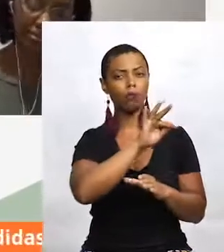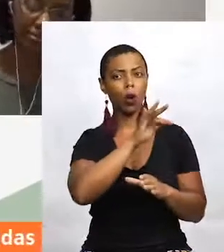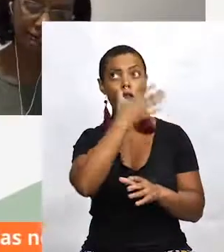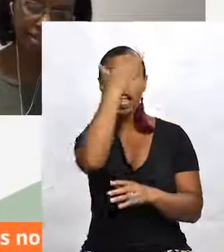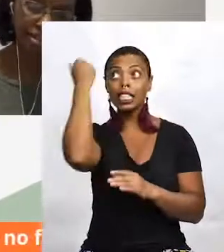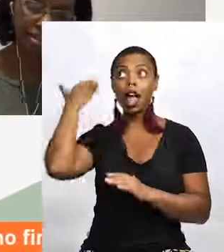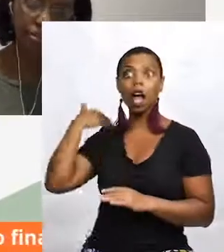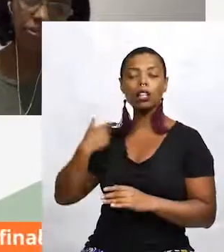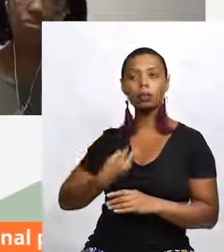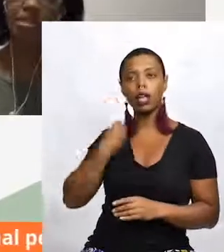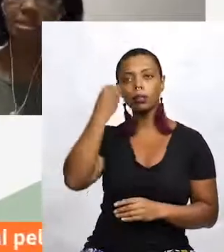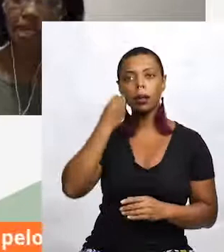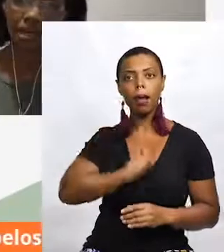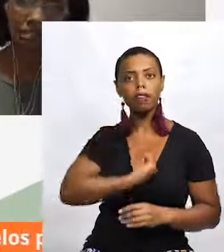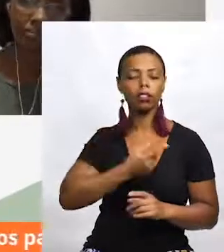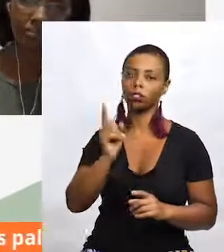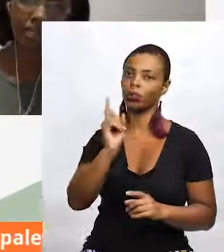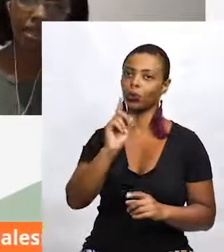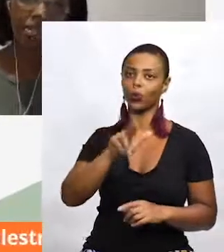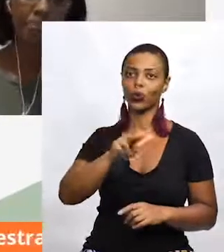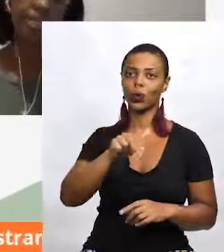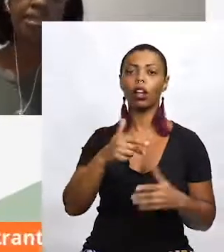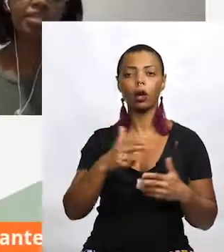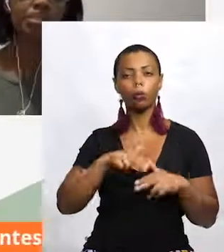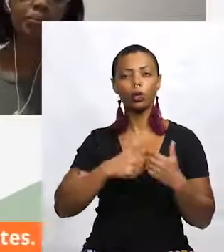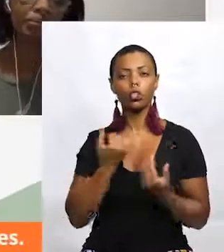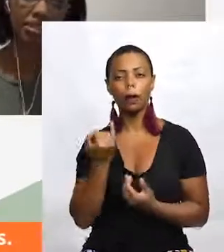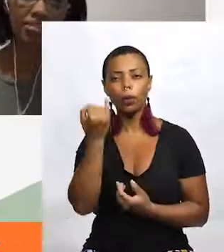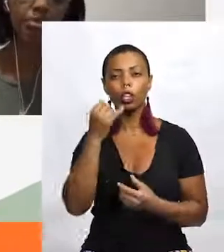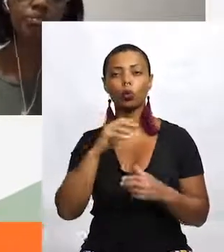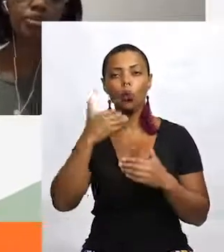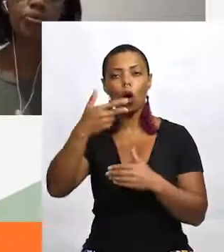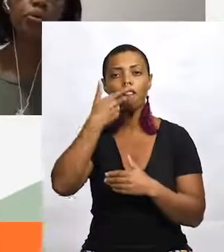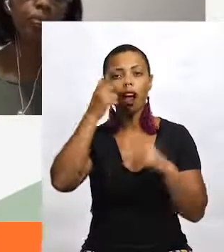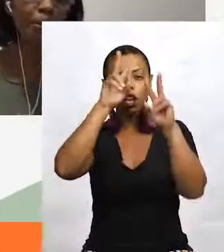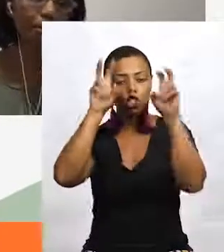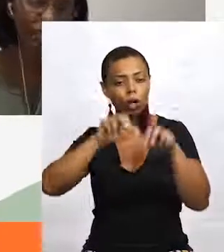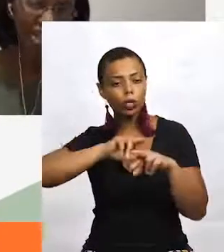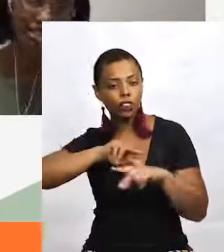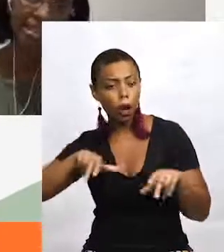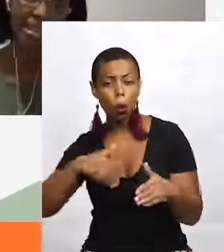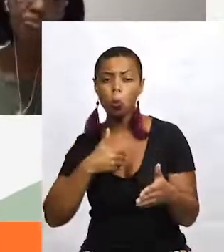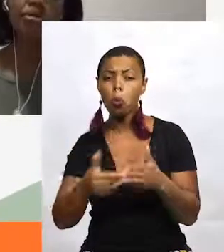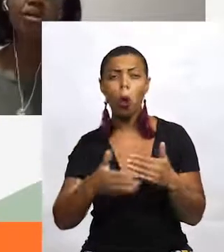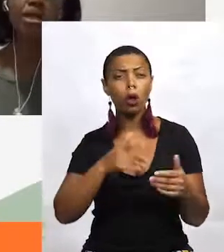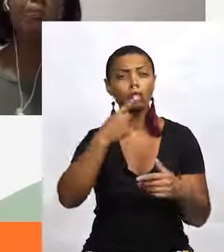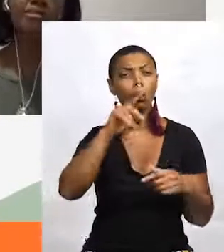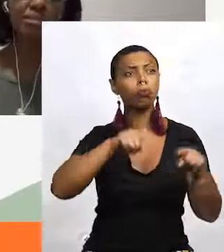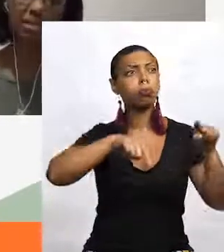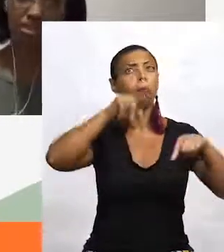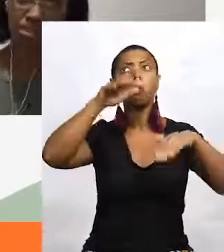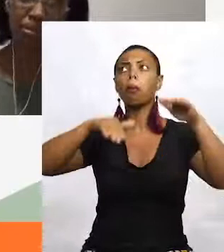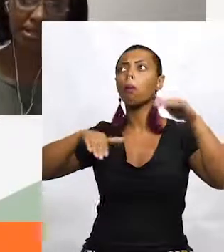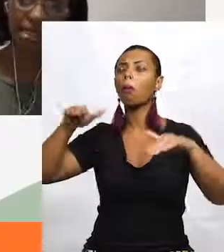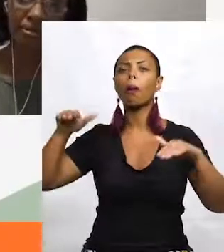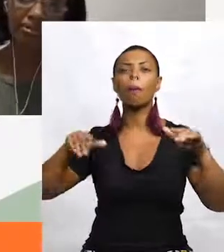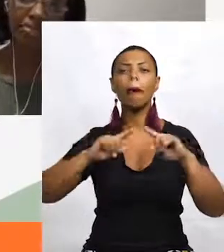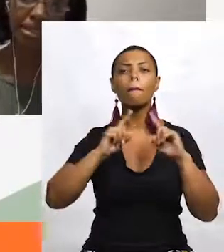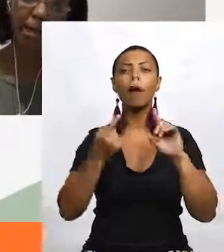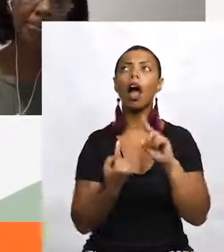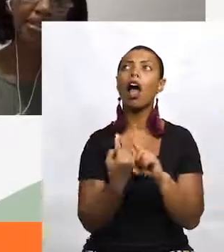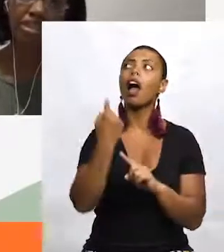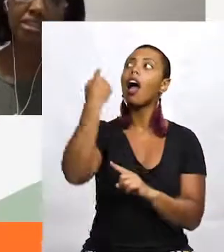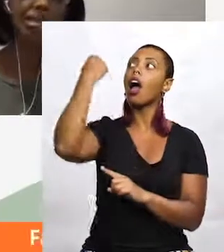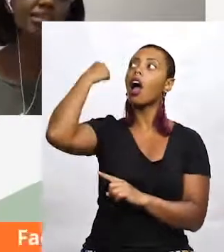gente fala de diversidade. Né? Independente da posição que você ocupa hoje, nunca, jamais esqueça o seu